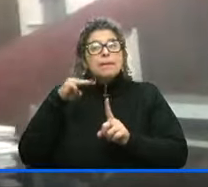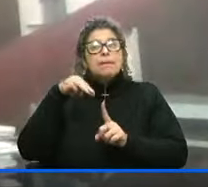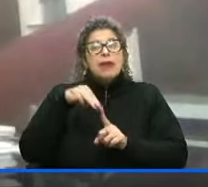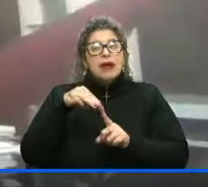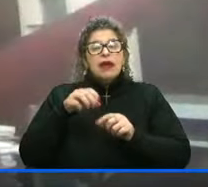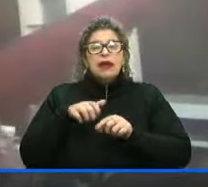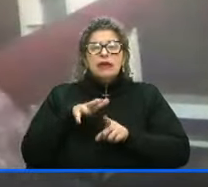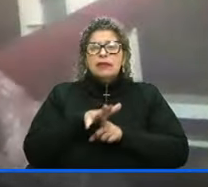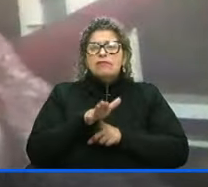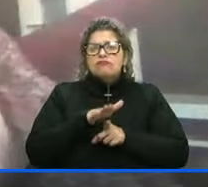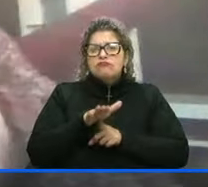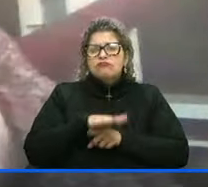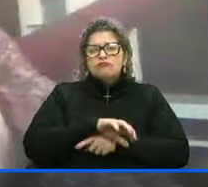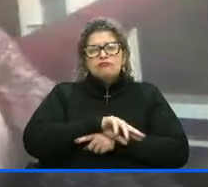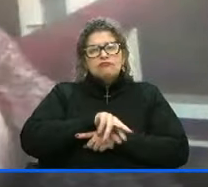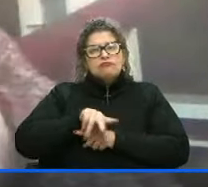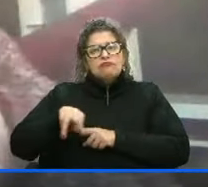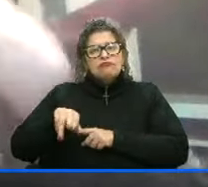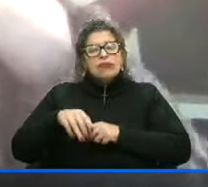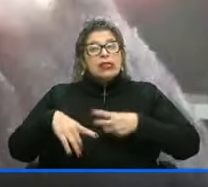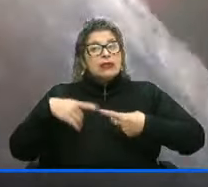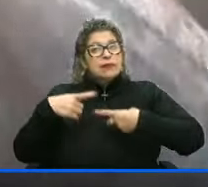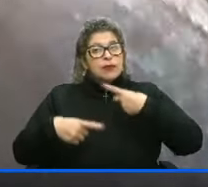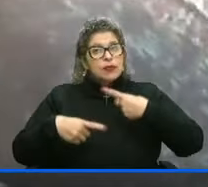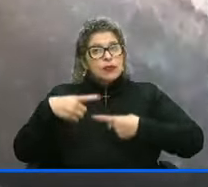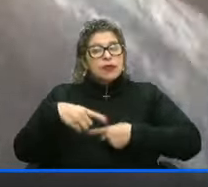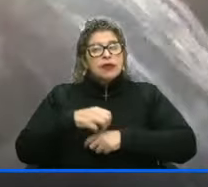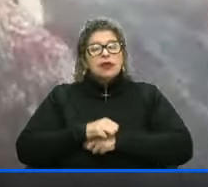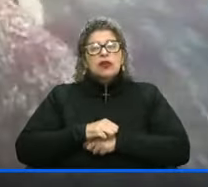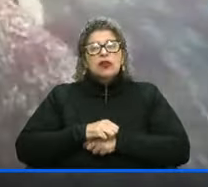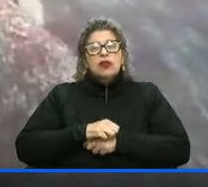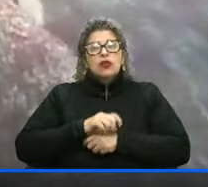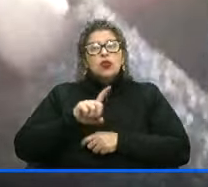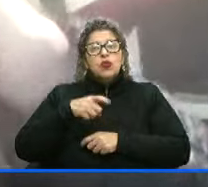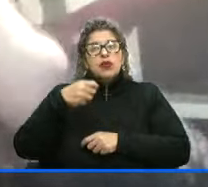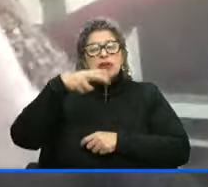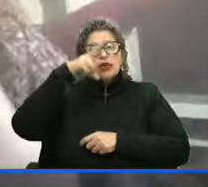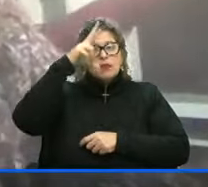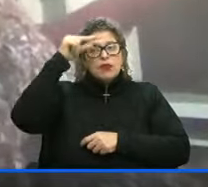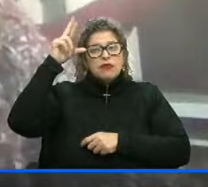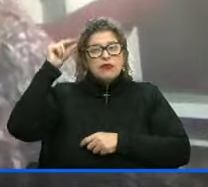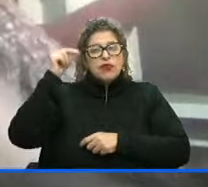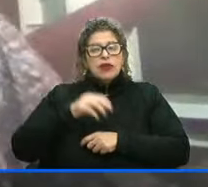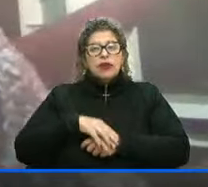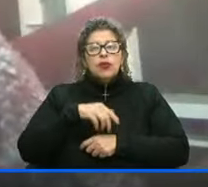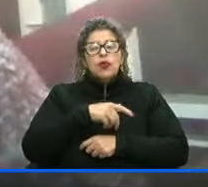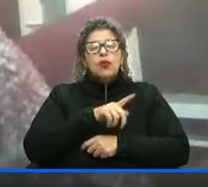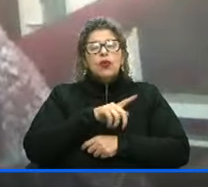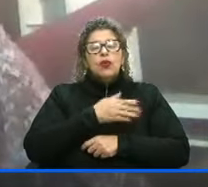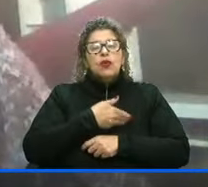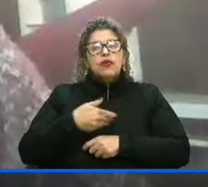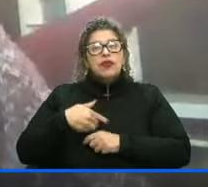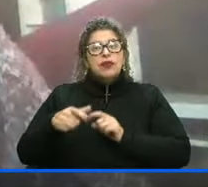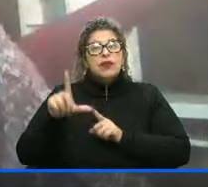manifesta, que foi o que a gente fez um grande debate com o Marquesan, né, no período anterior.